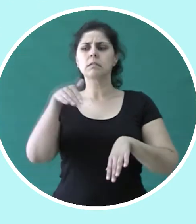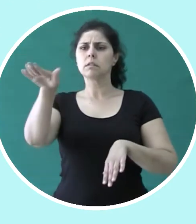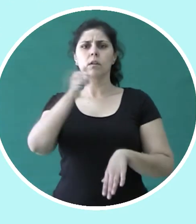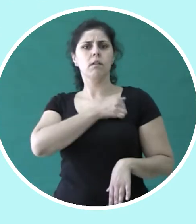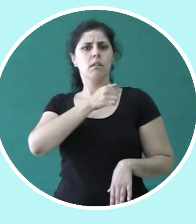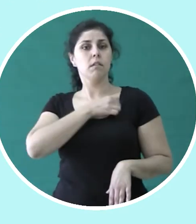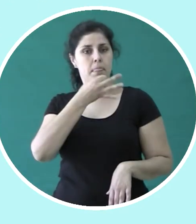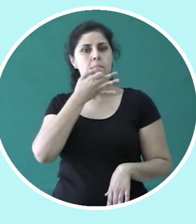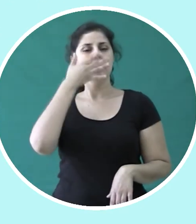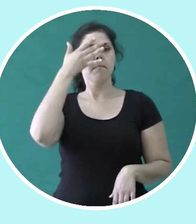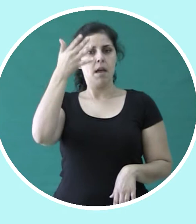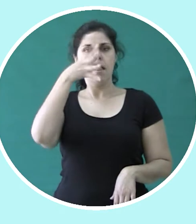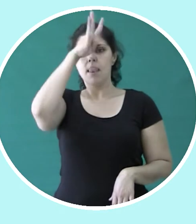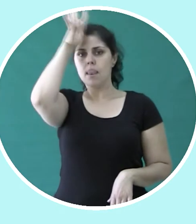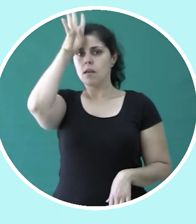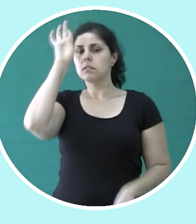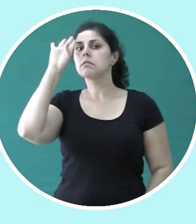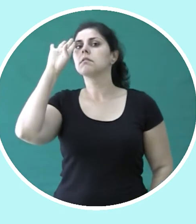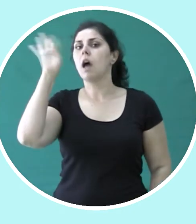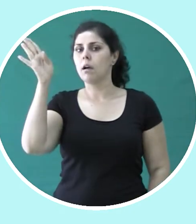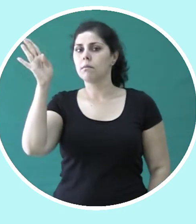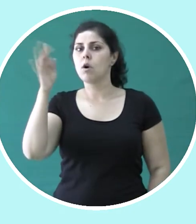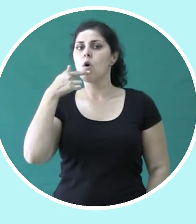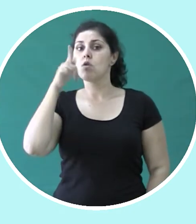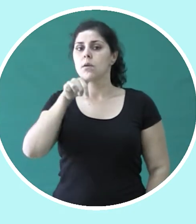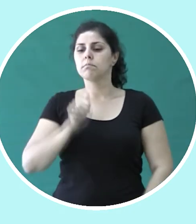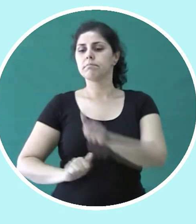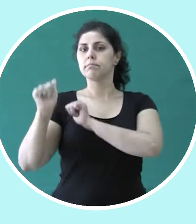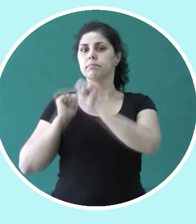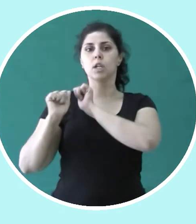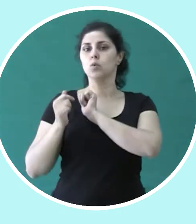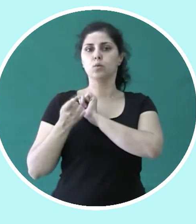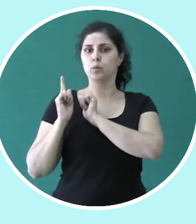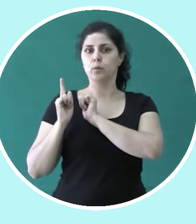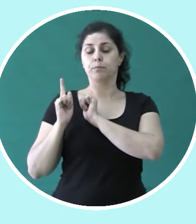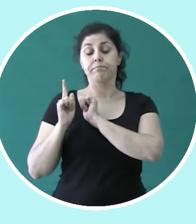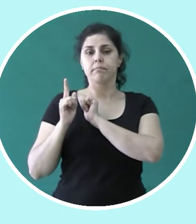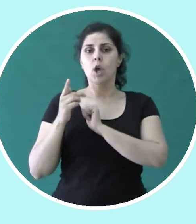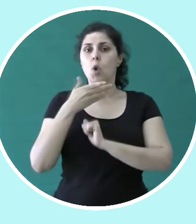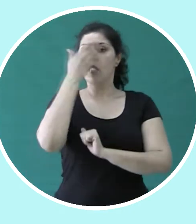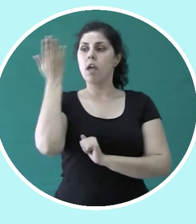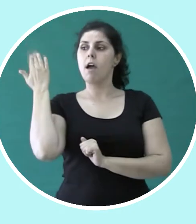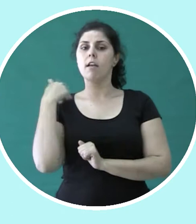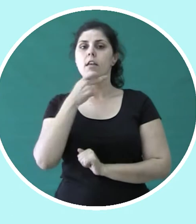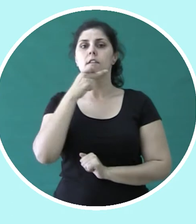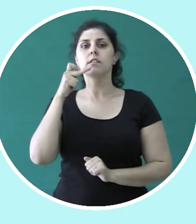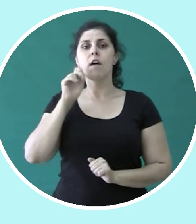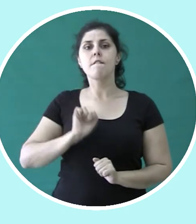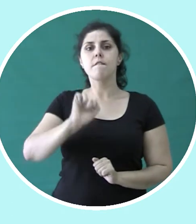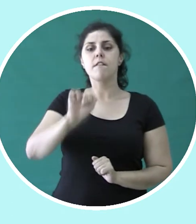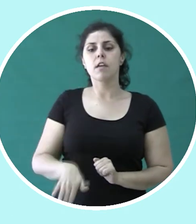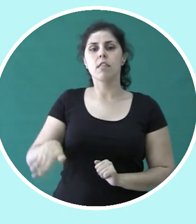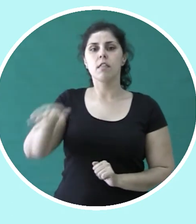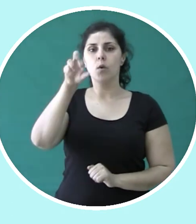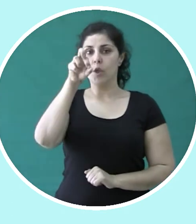Ao sair de casa, naquela manhã, Leopoldo sabia que não voltaria atrás. No dia